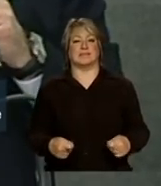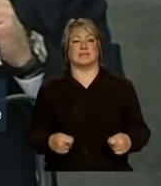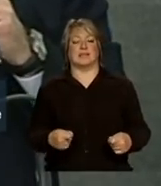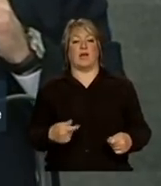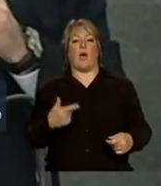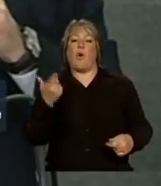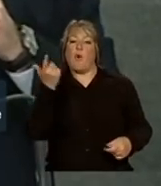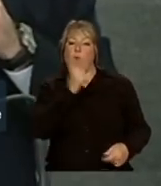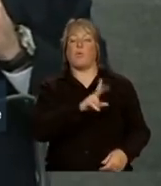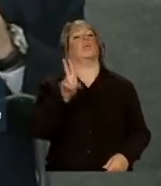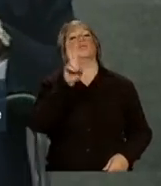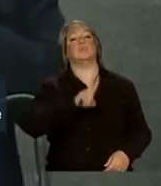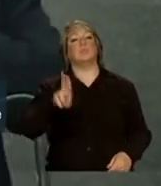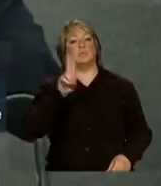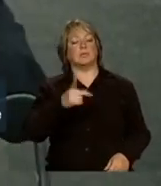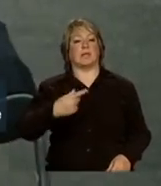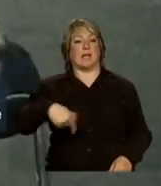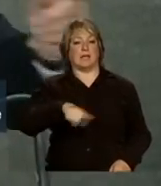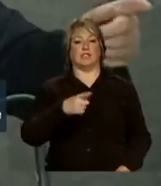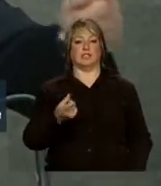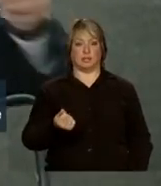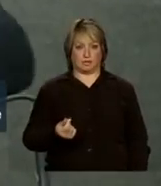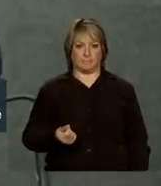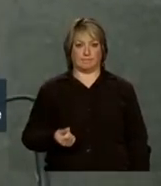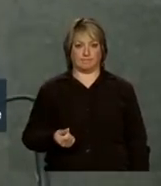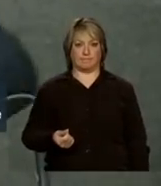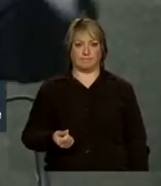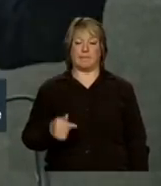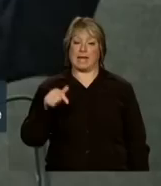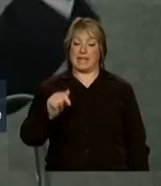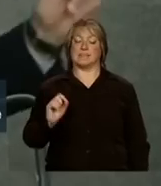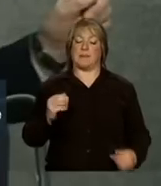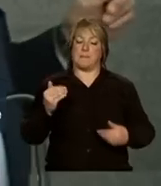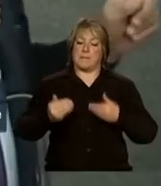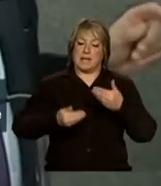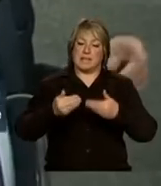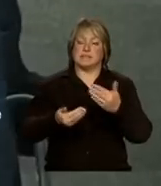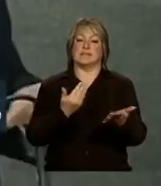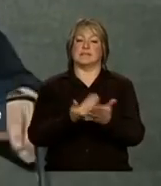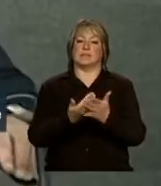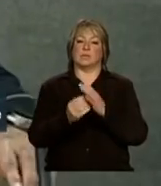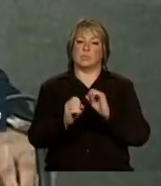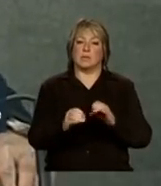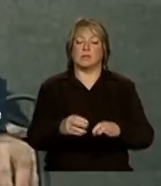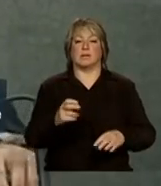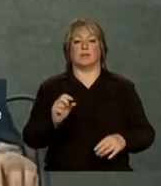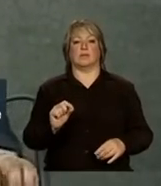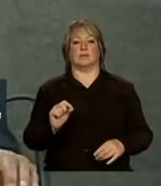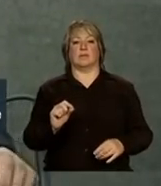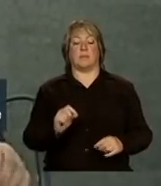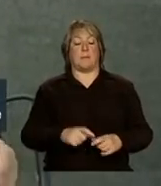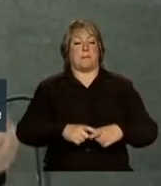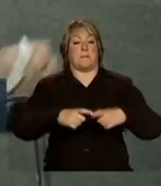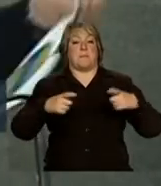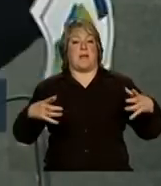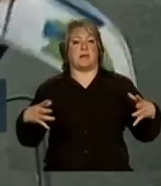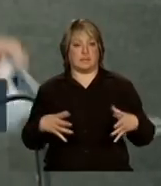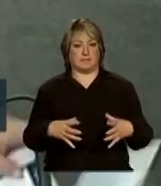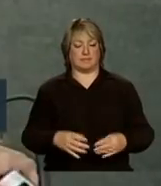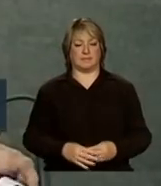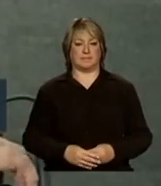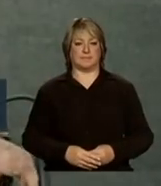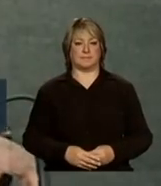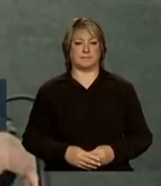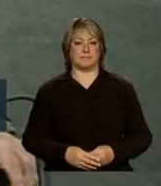eficiência desses recursos isso passa pelo processo de educação em no sentido Mais amplo